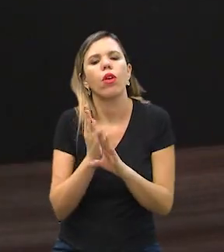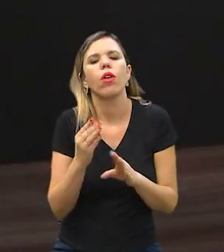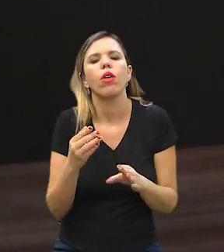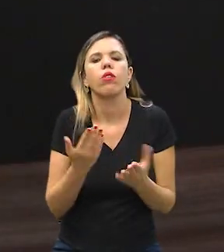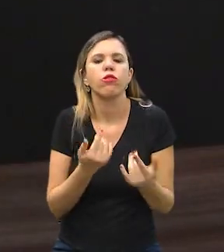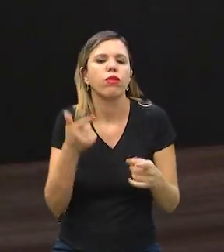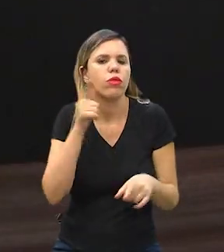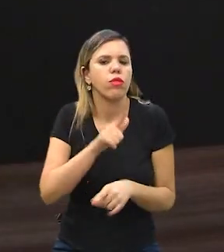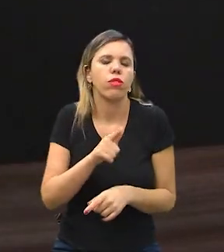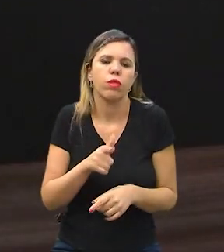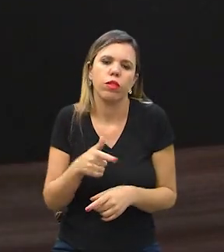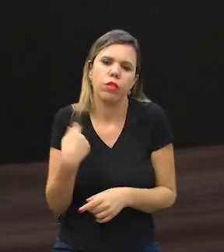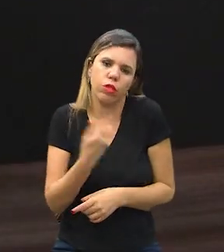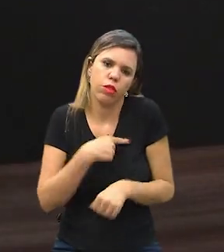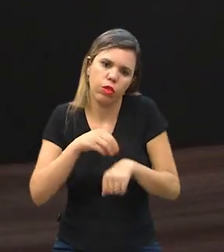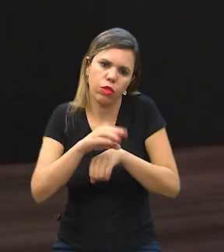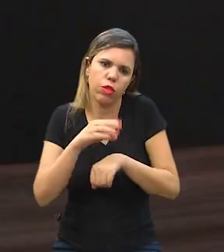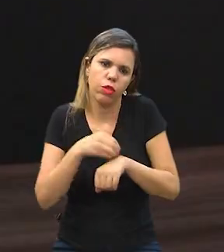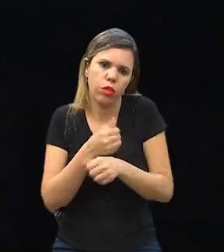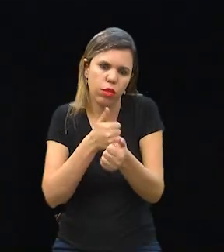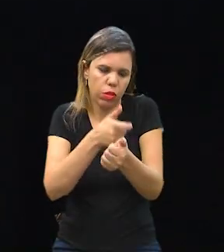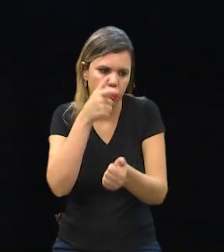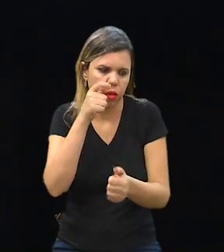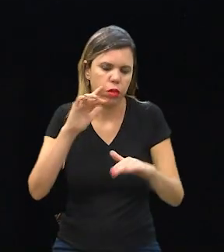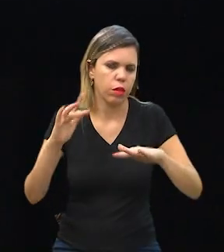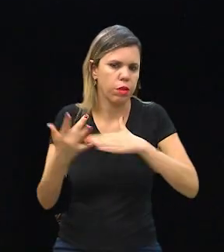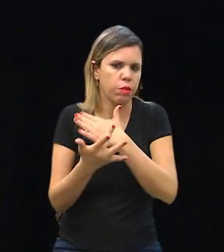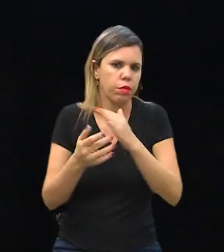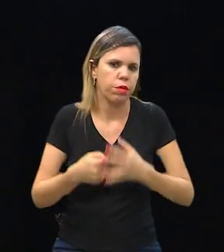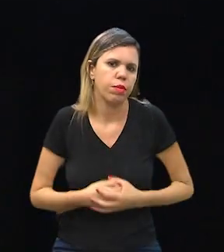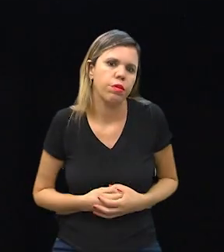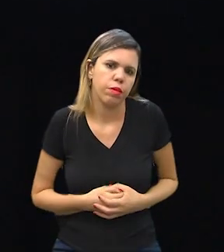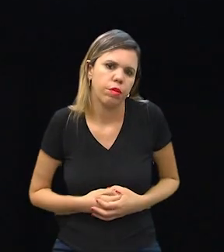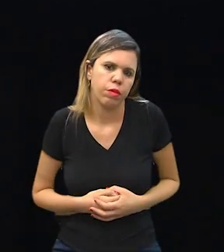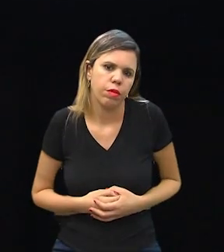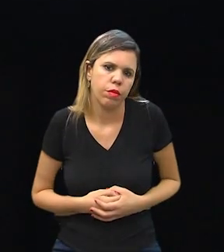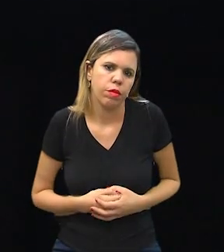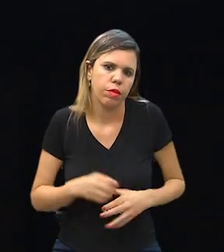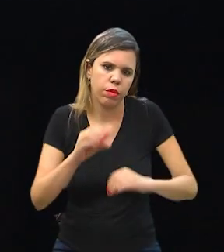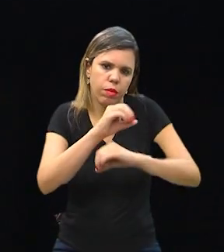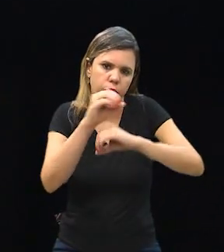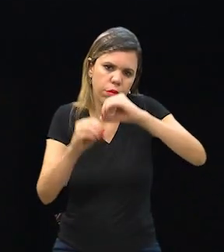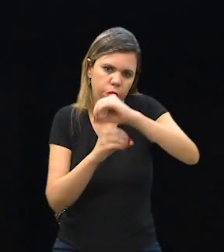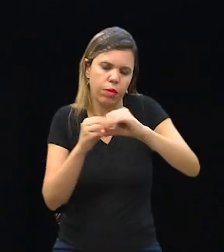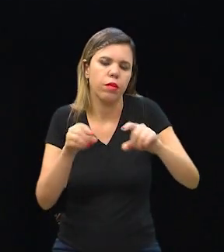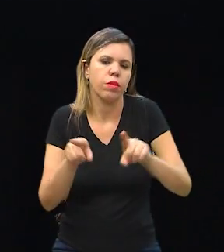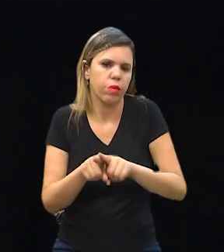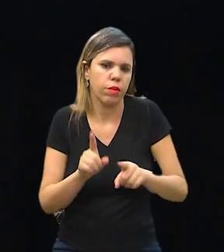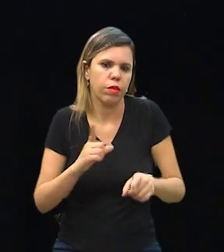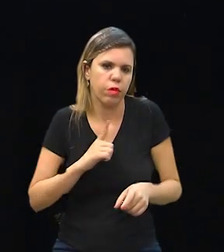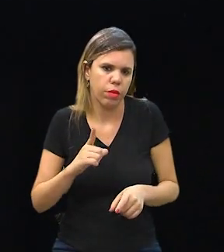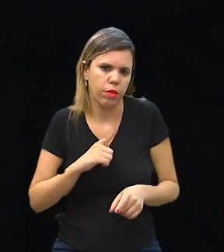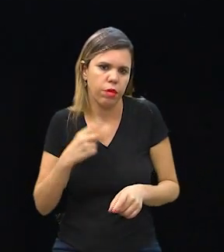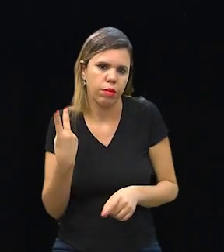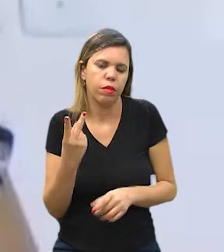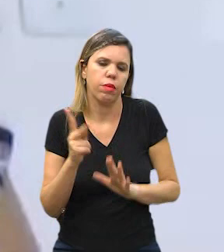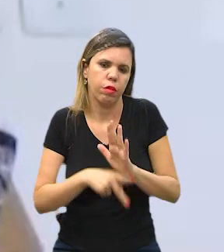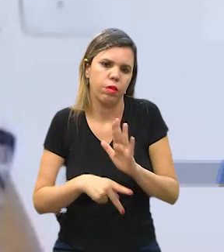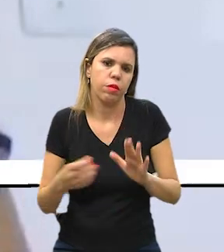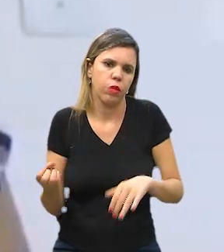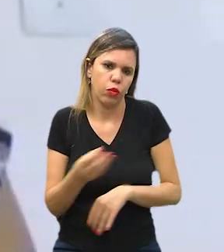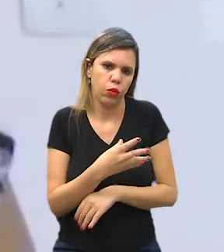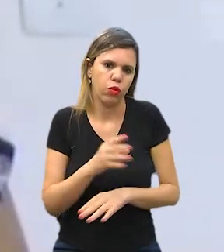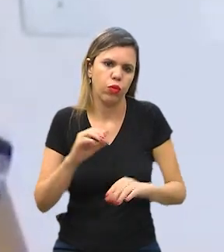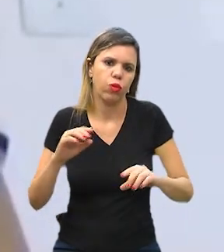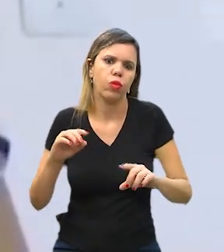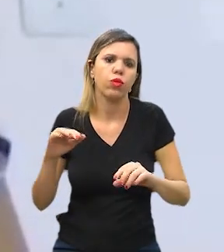é o mecanismo para esse jovem chegar até a FEAC? A gente indica que ele acompanhe as redes sociais, né, da própria FEAC. Lá,